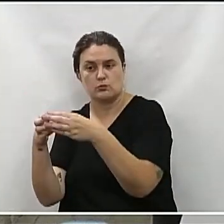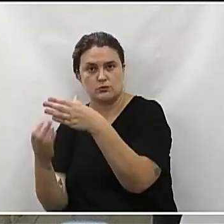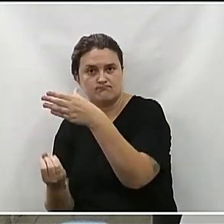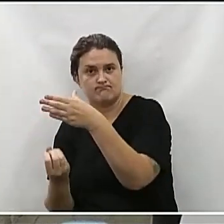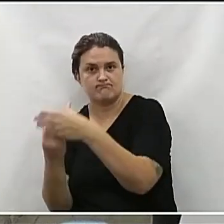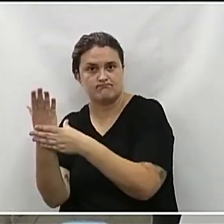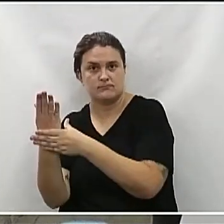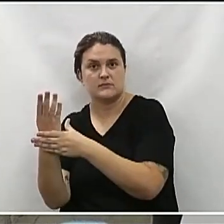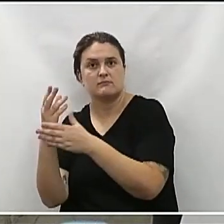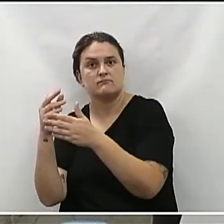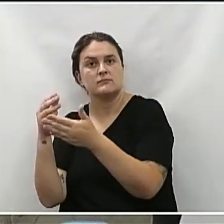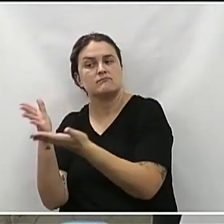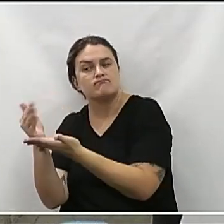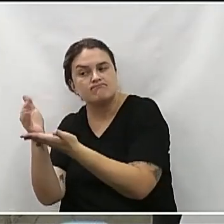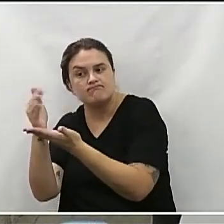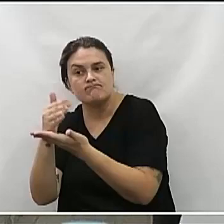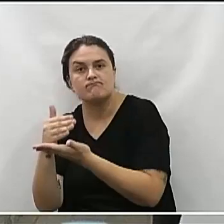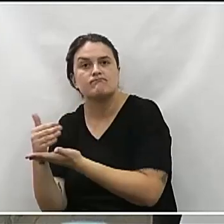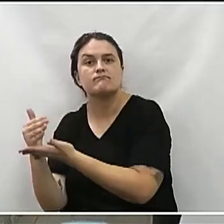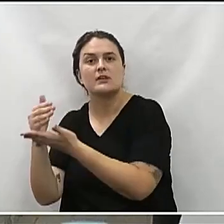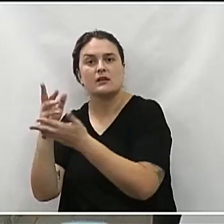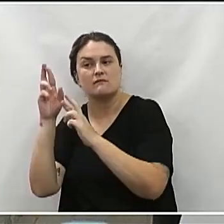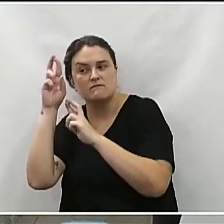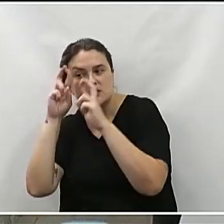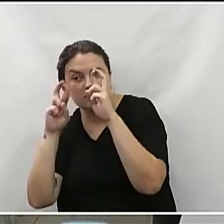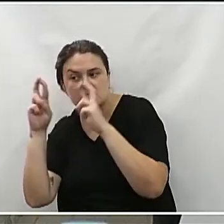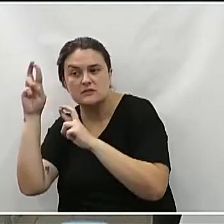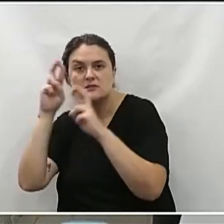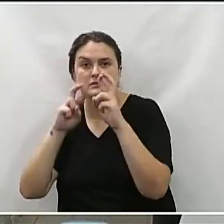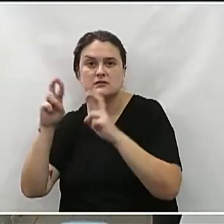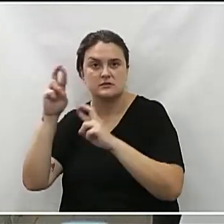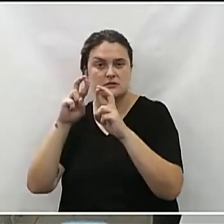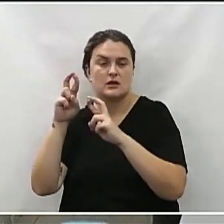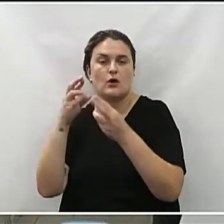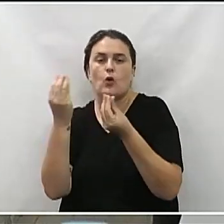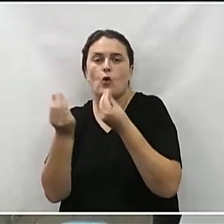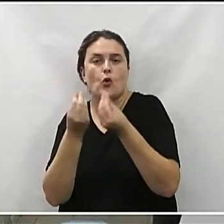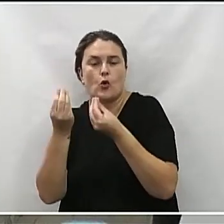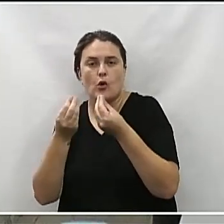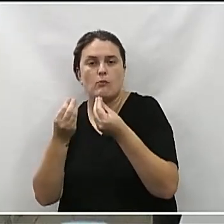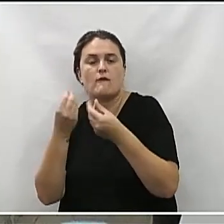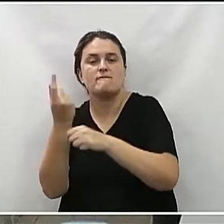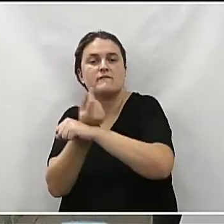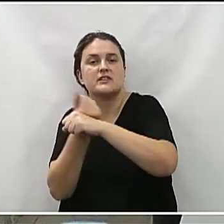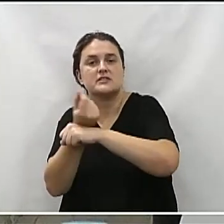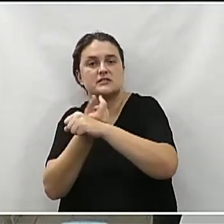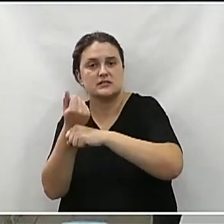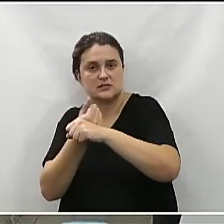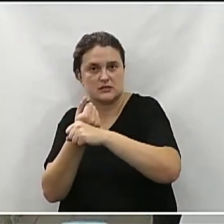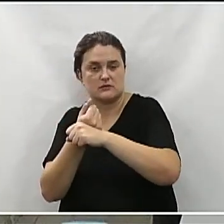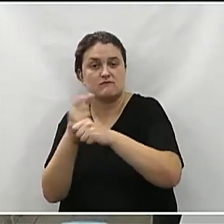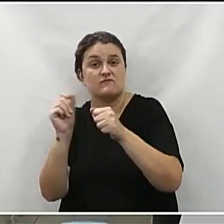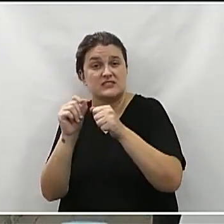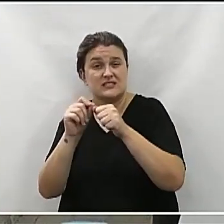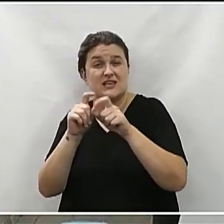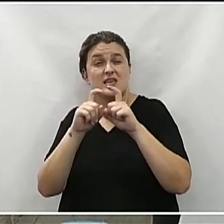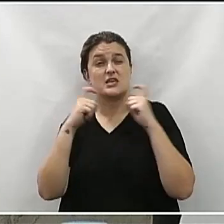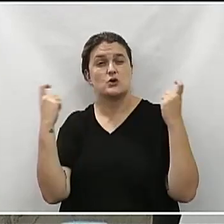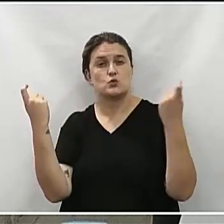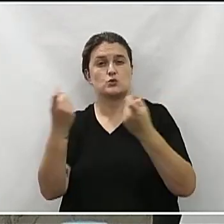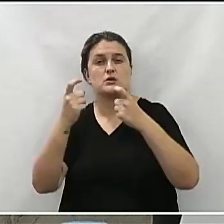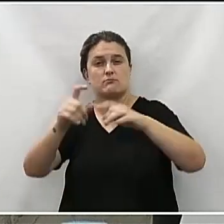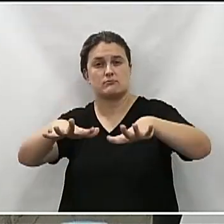casa e estar dando andamento na audiência pública que eu tinha